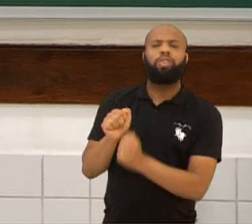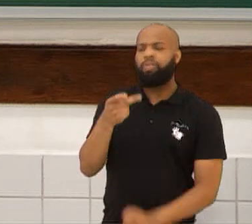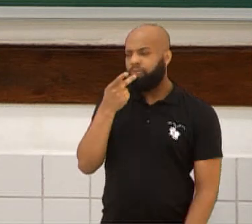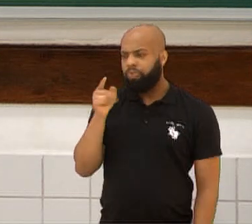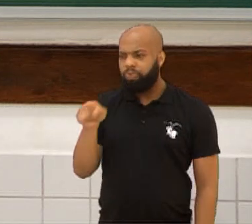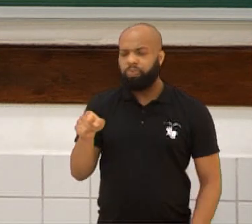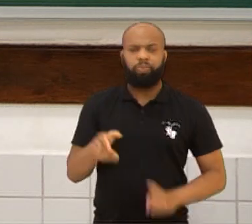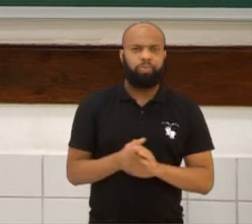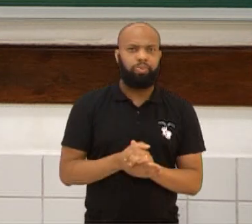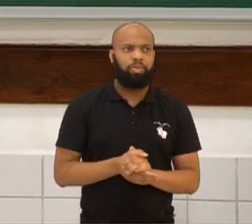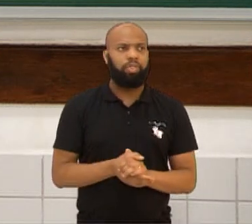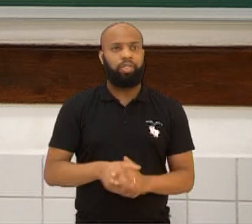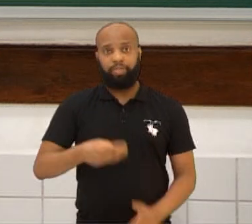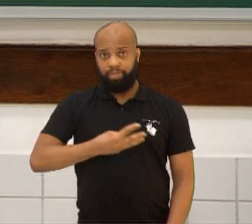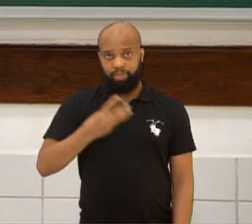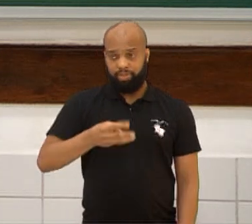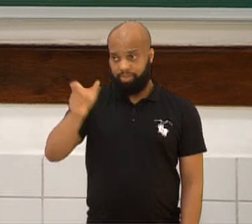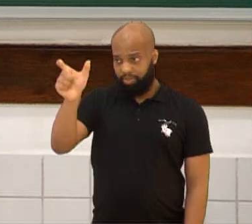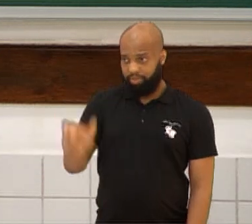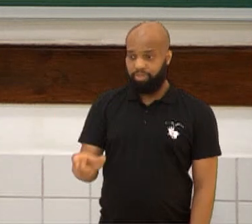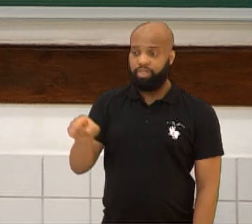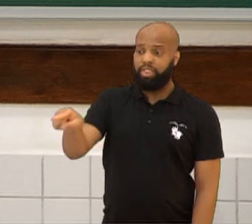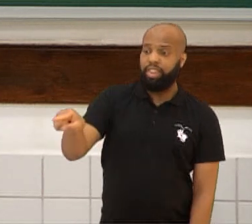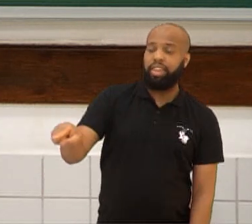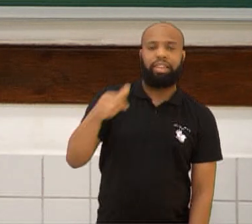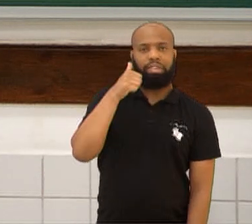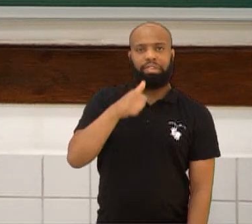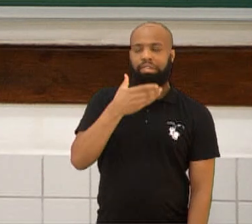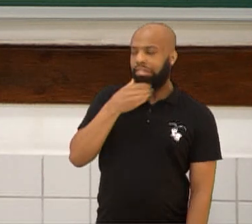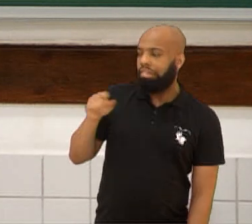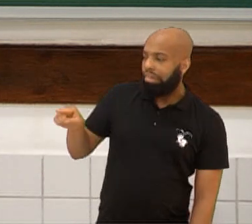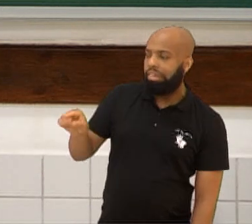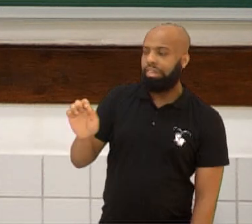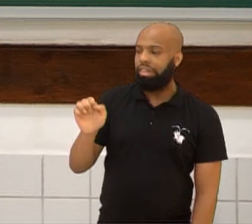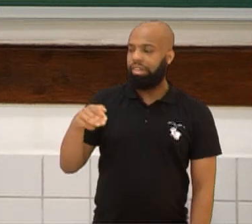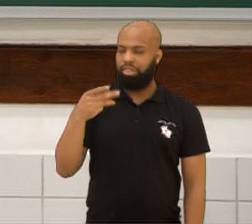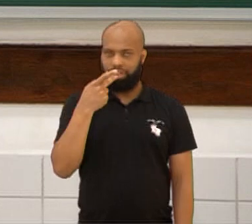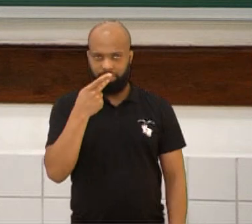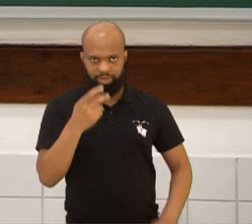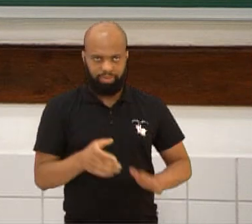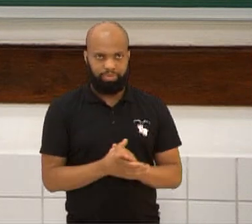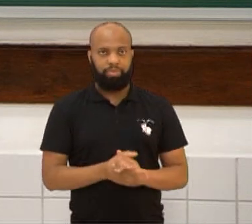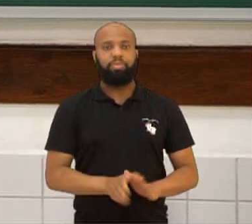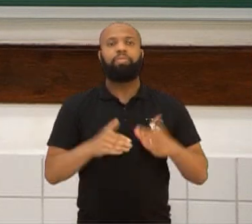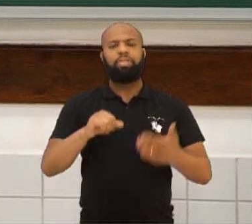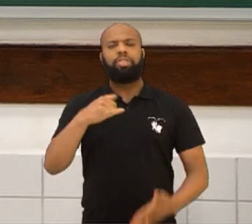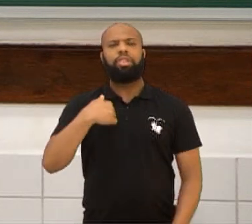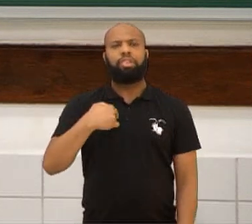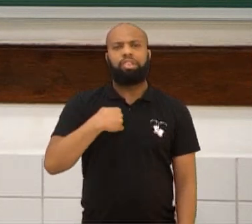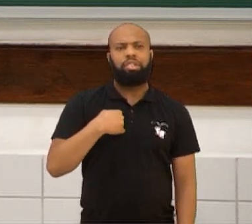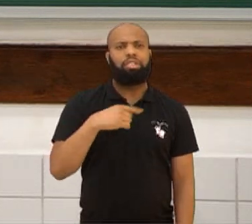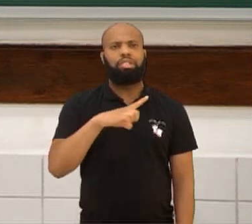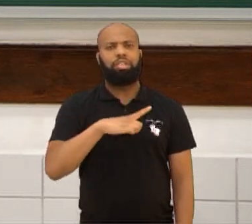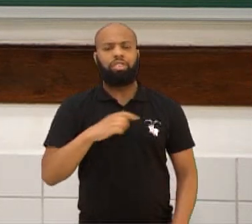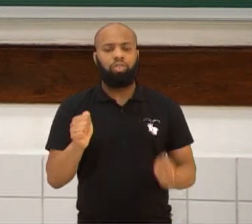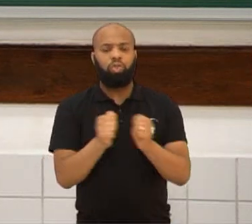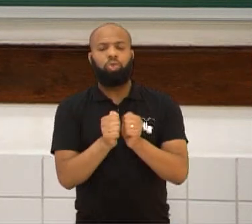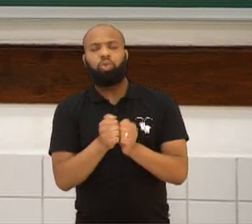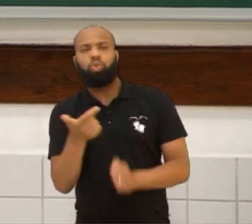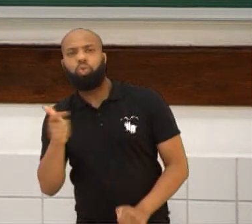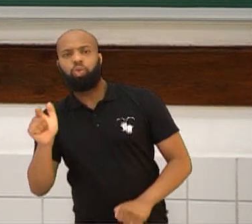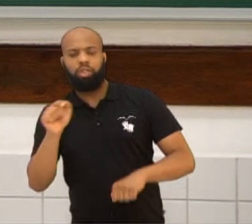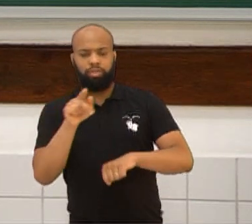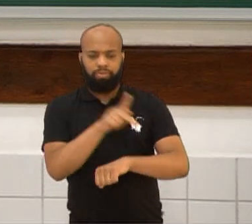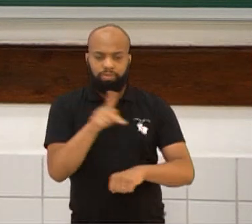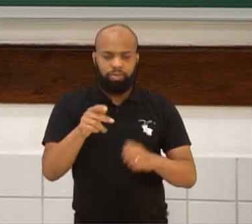pessoa, ele ou ela de quem se fala. Vamos imaginar o seguinte. Se eu estivesse aqui com outra